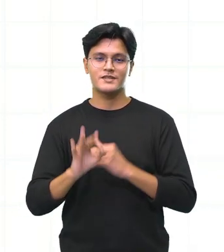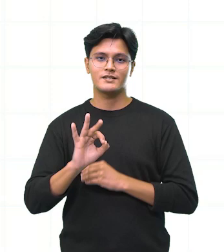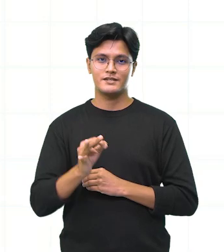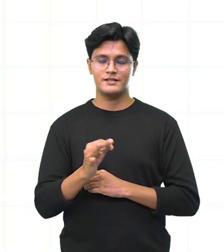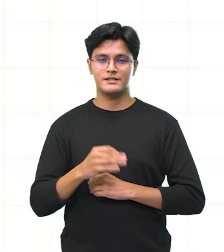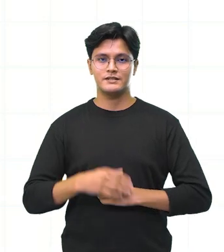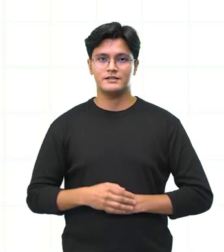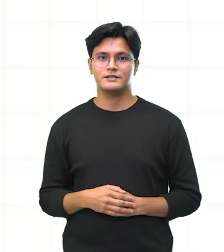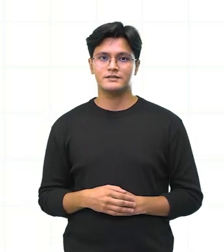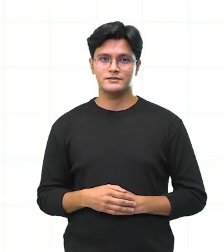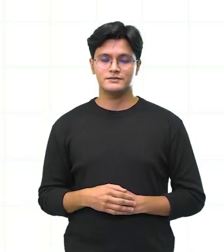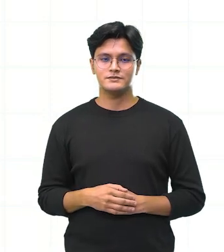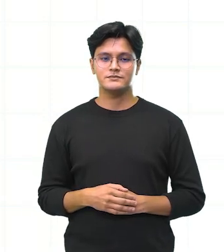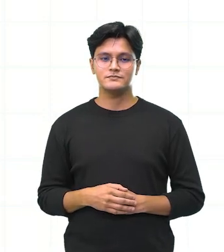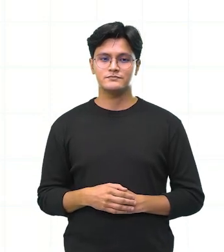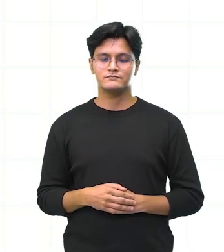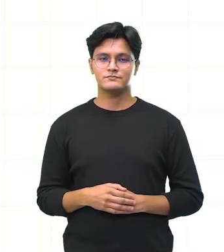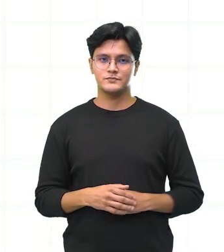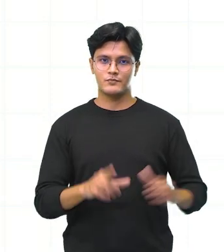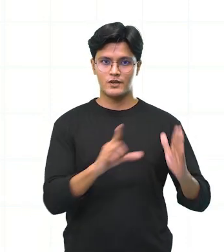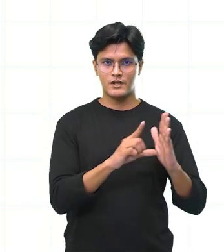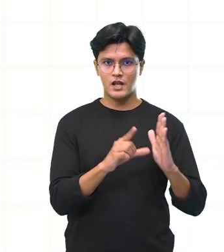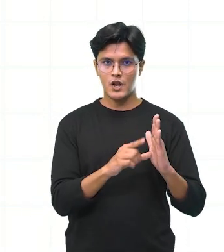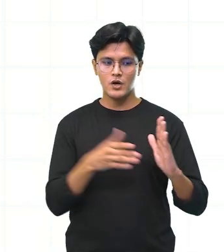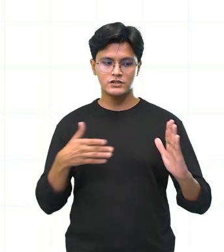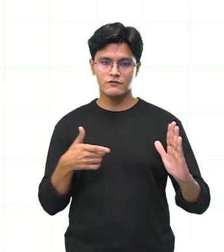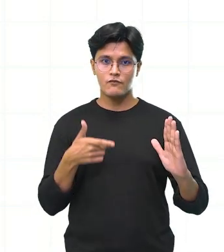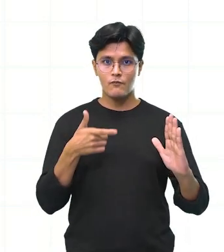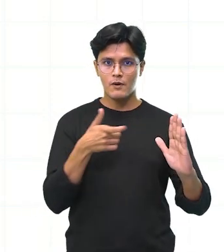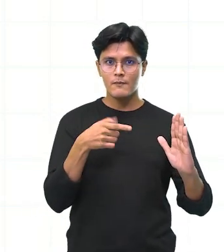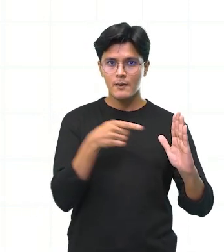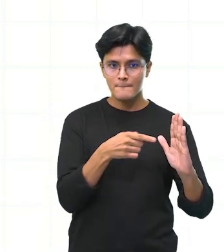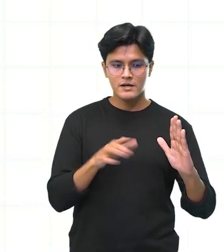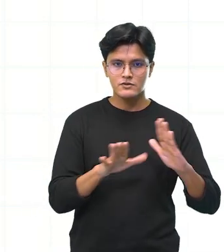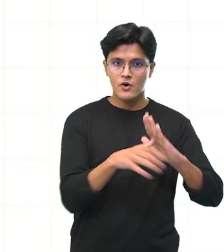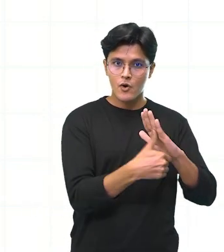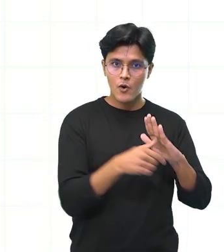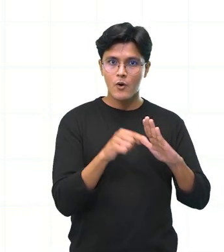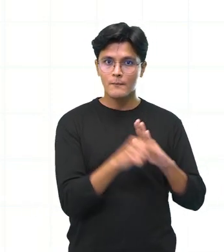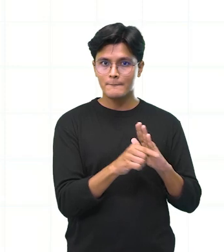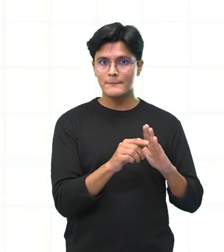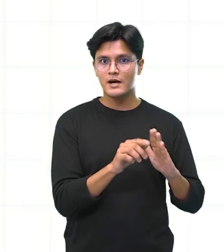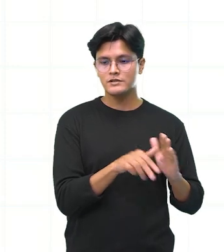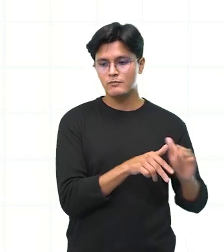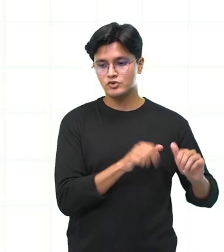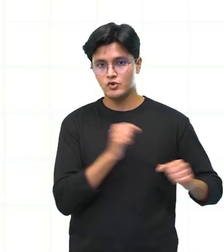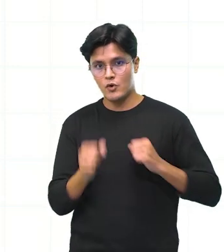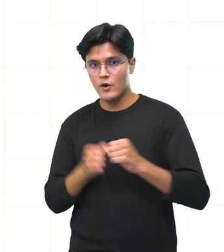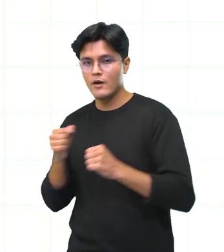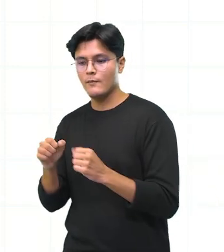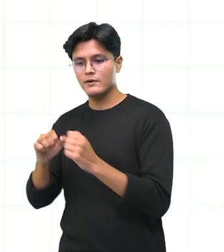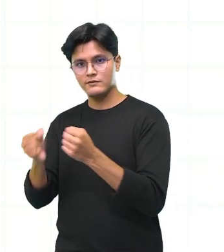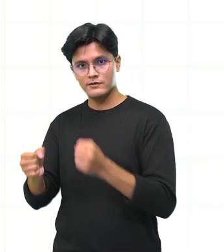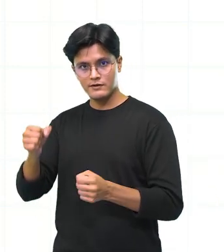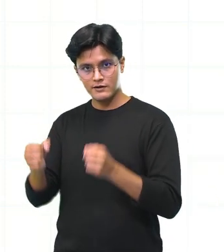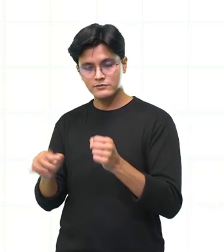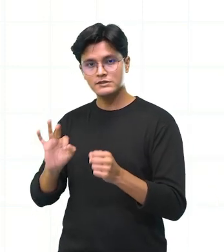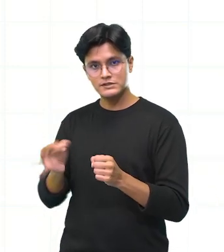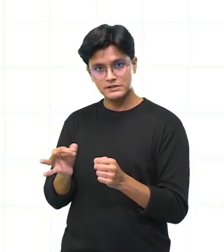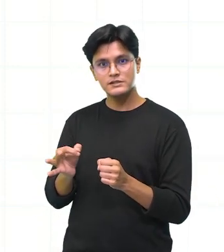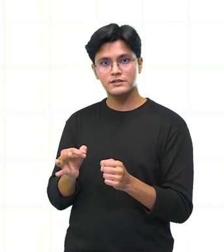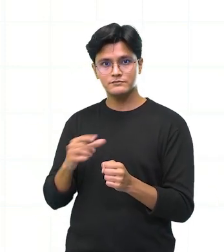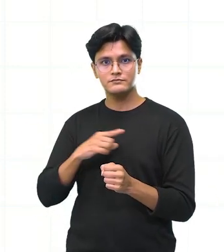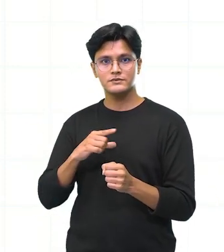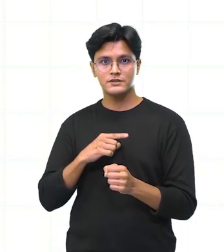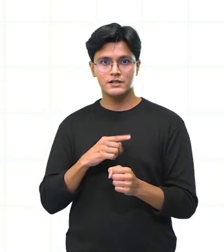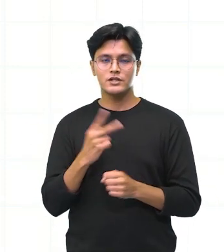Assaltou a loja e correu para o carro. Assaltou, verbo. Correu,